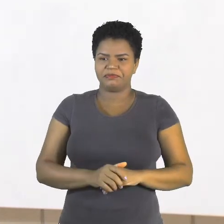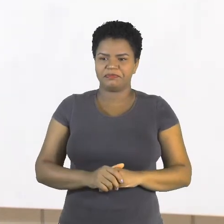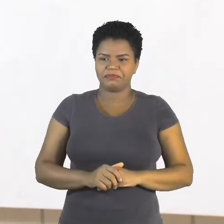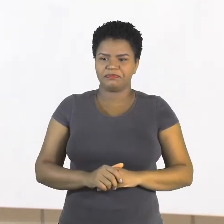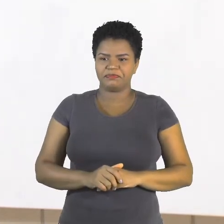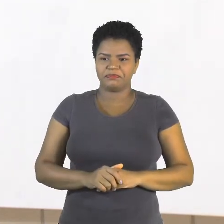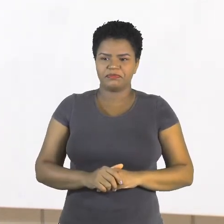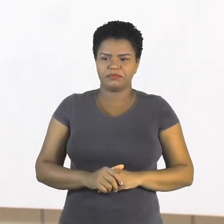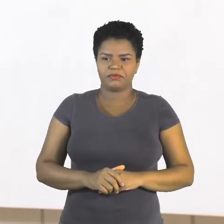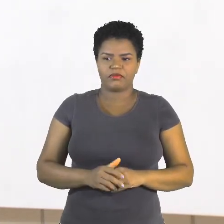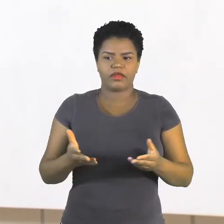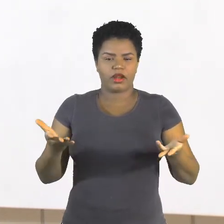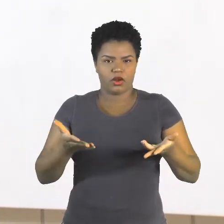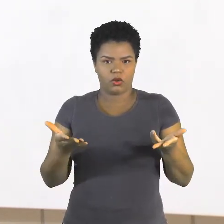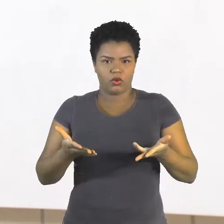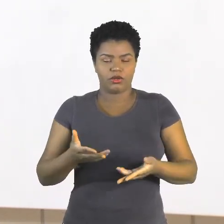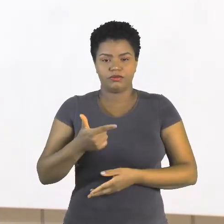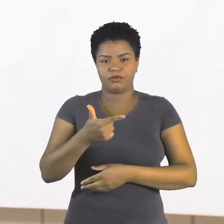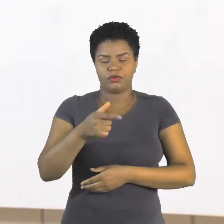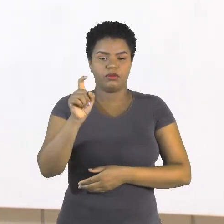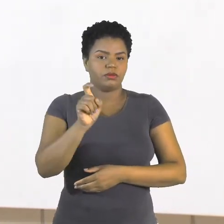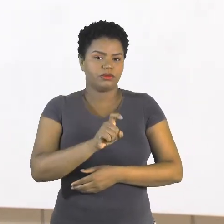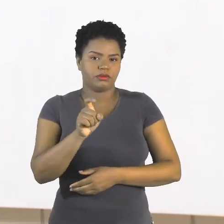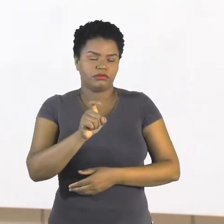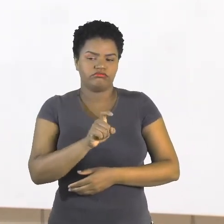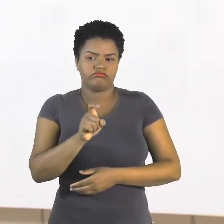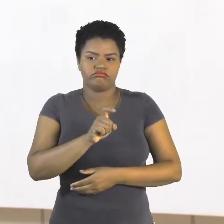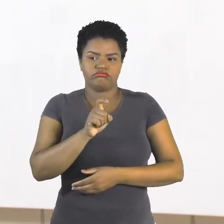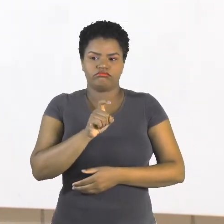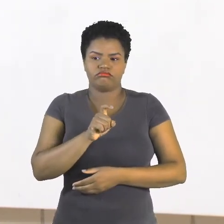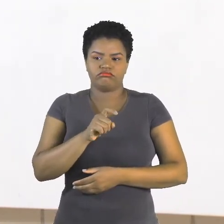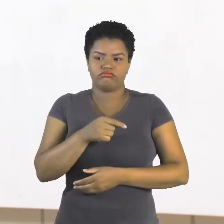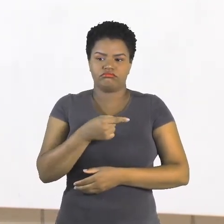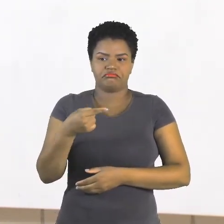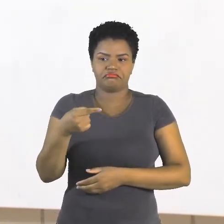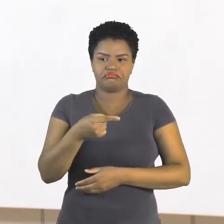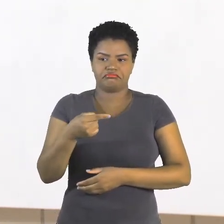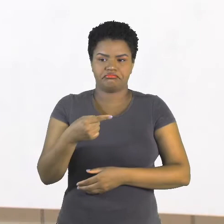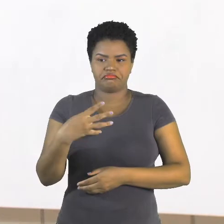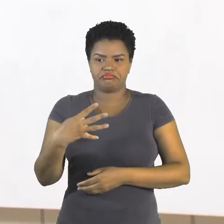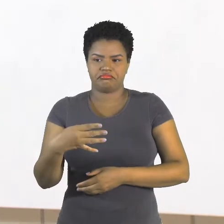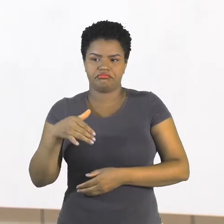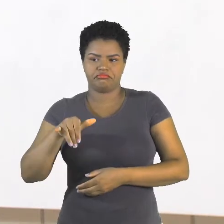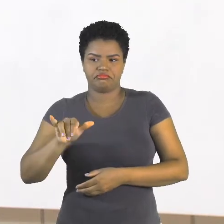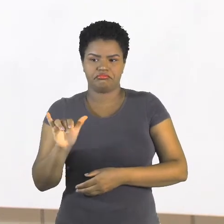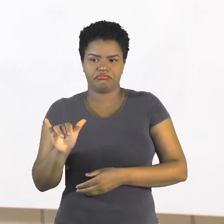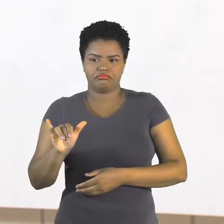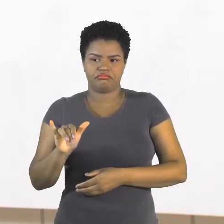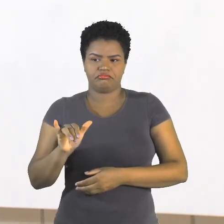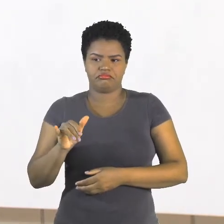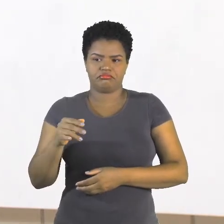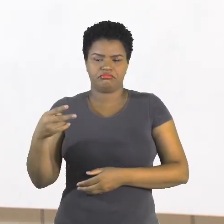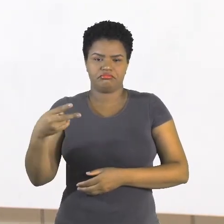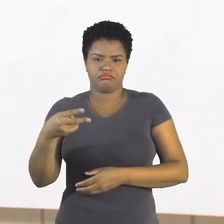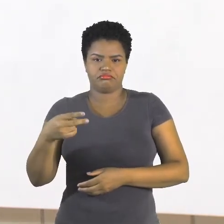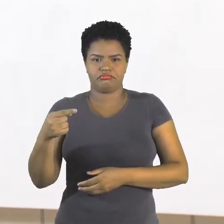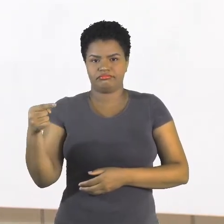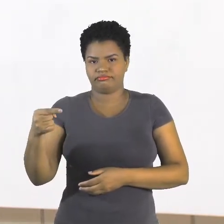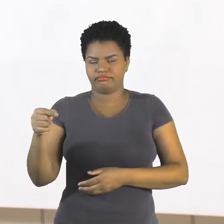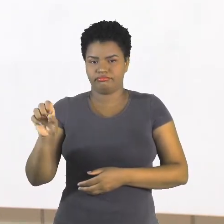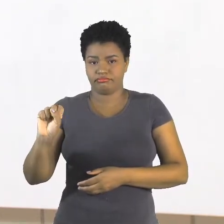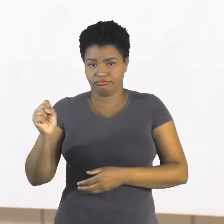daqui, ó. Eu tenho 2x menos 4y igual a menos